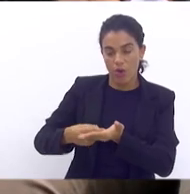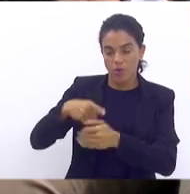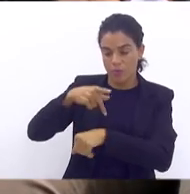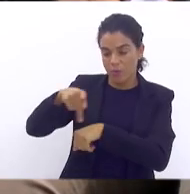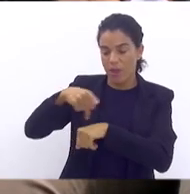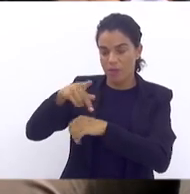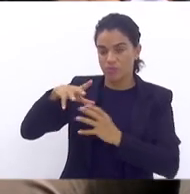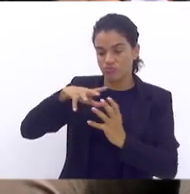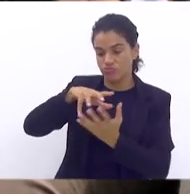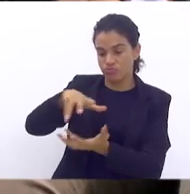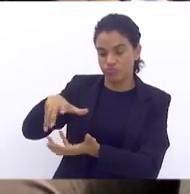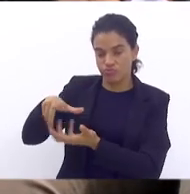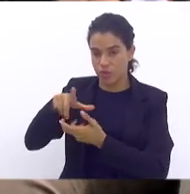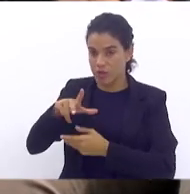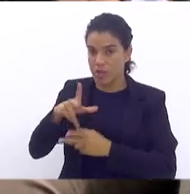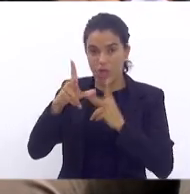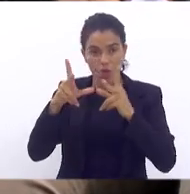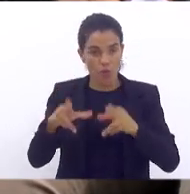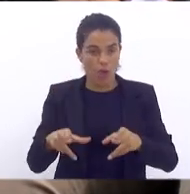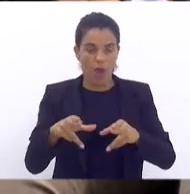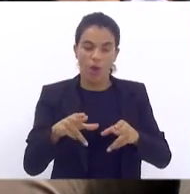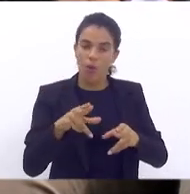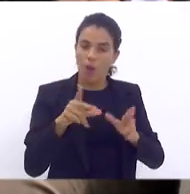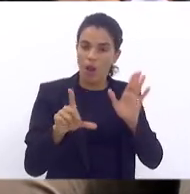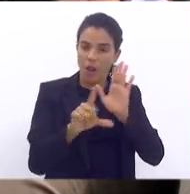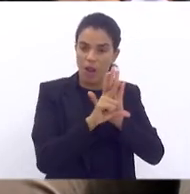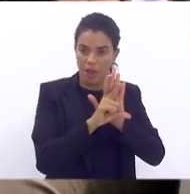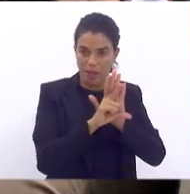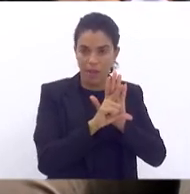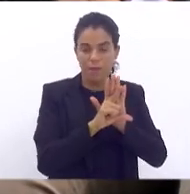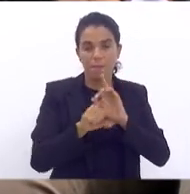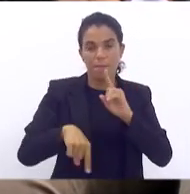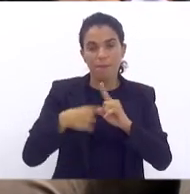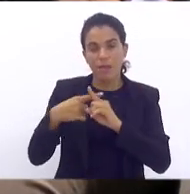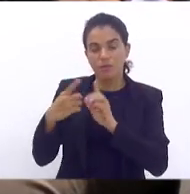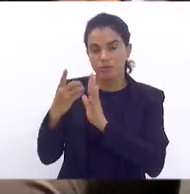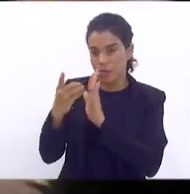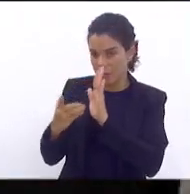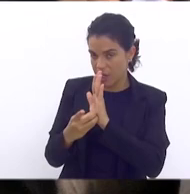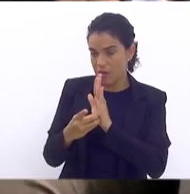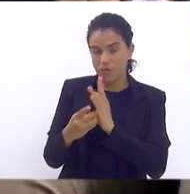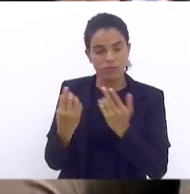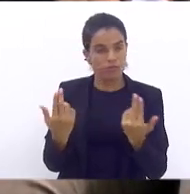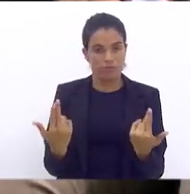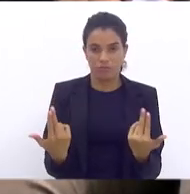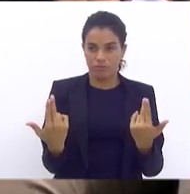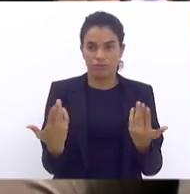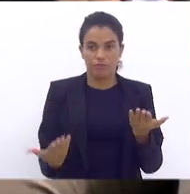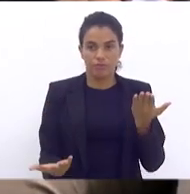se torna, tem força de lei, uma lei ou um decreto regulamentador.